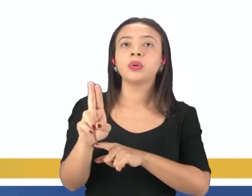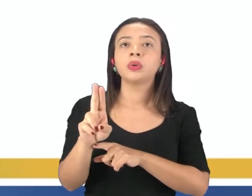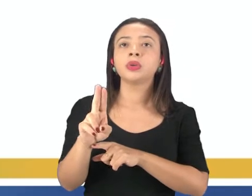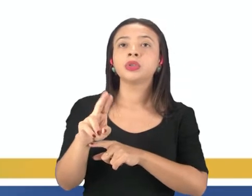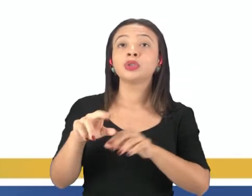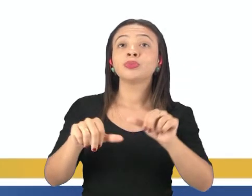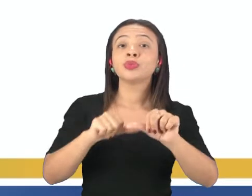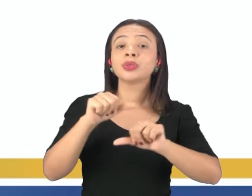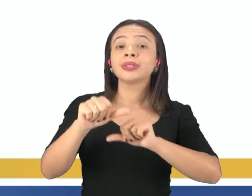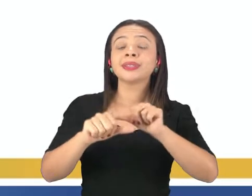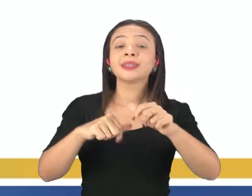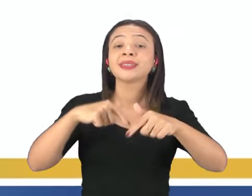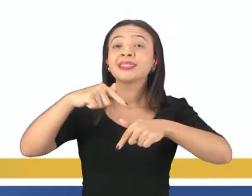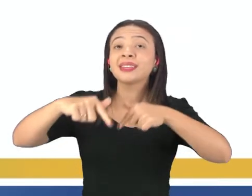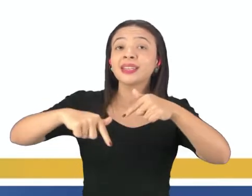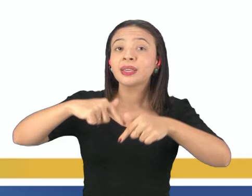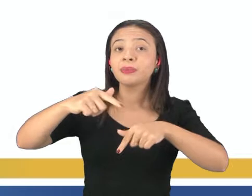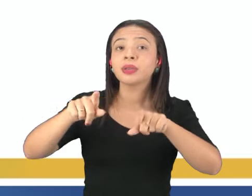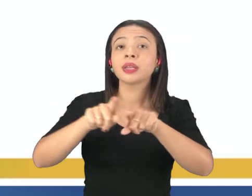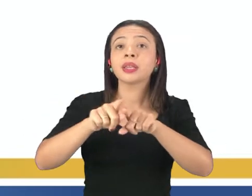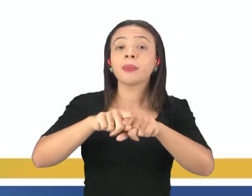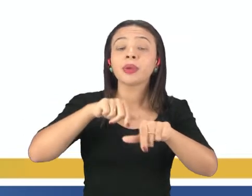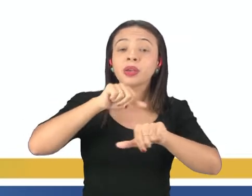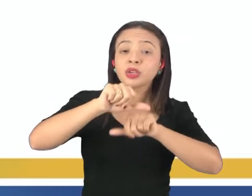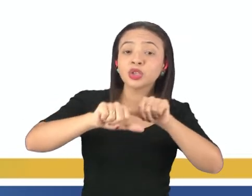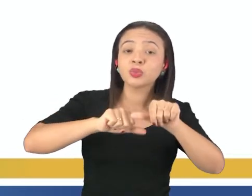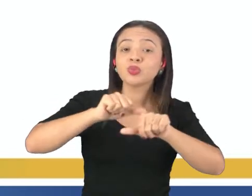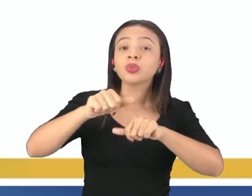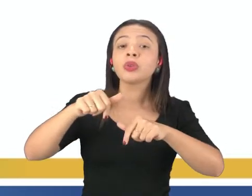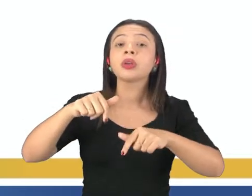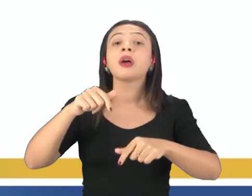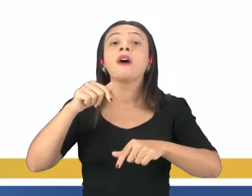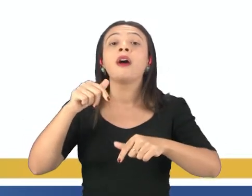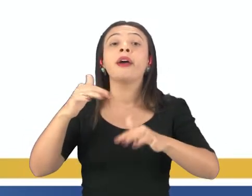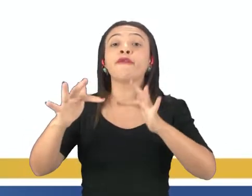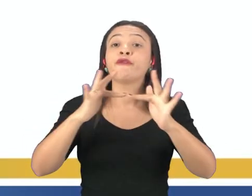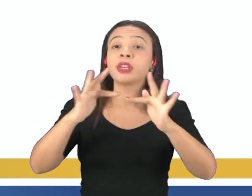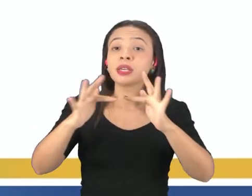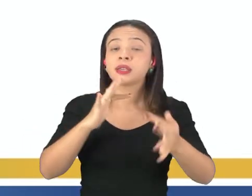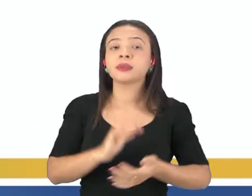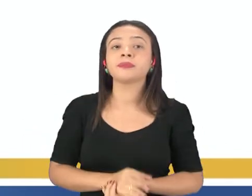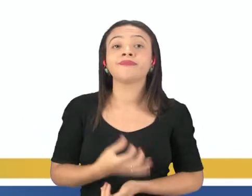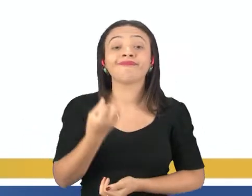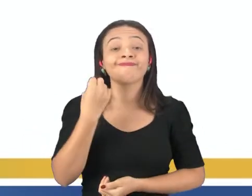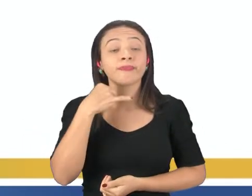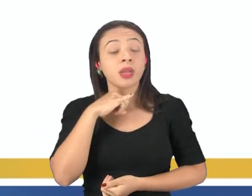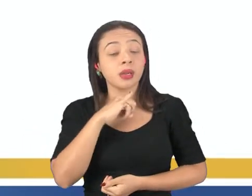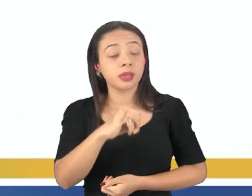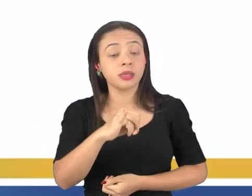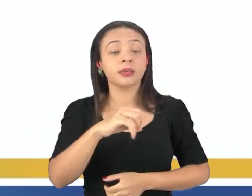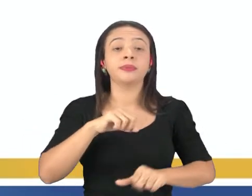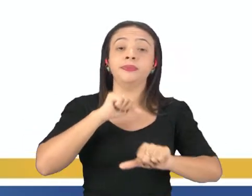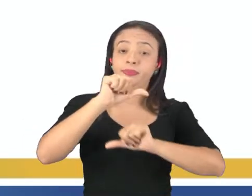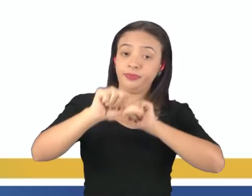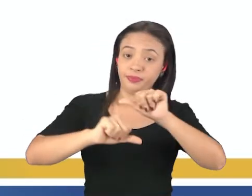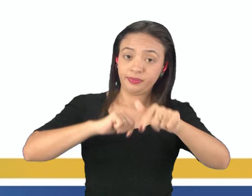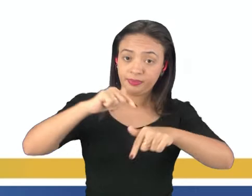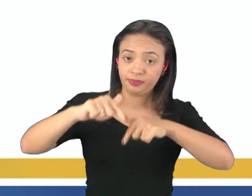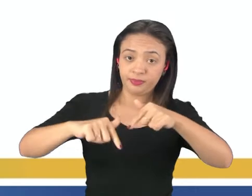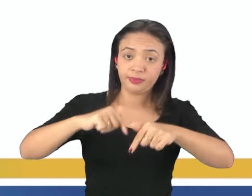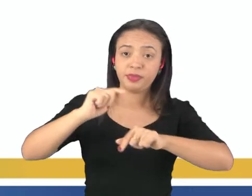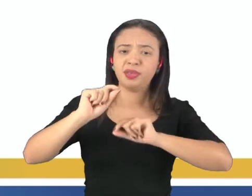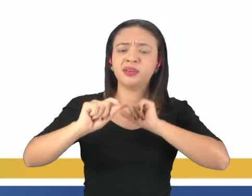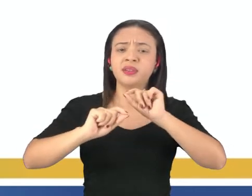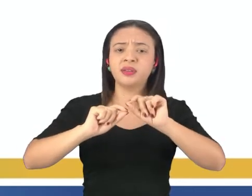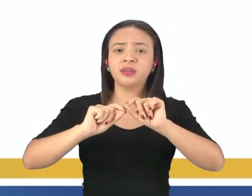de transformações químicas e transformações físicas. O que seria isso? Quando eu falo de transformações químicas, são